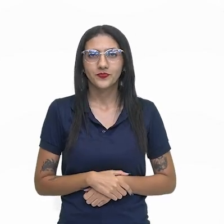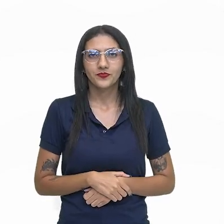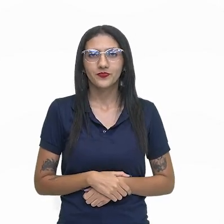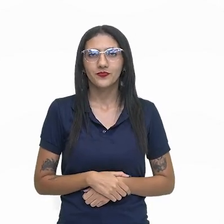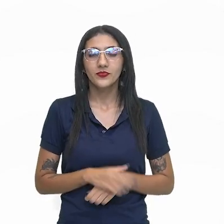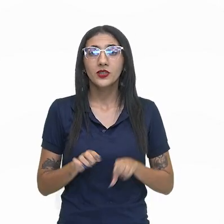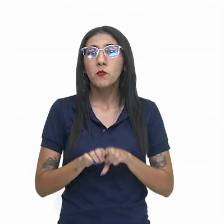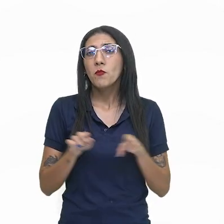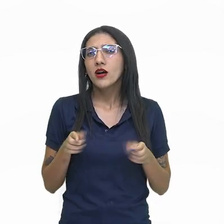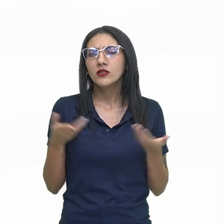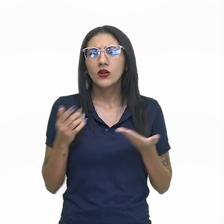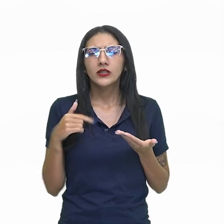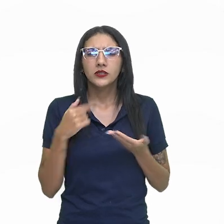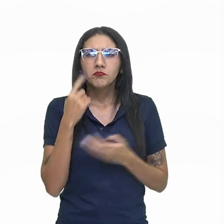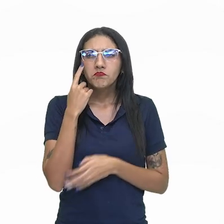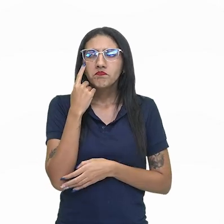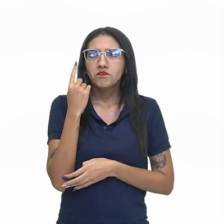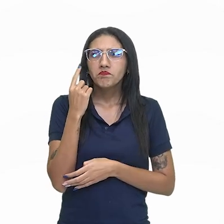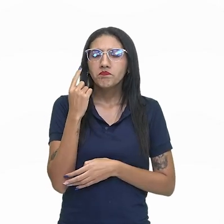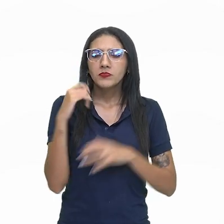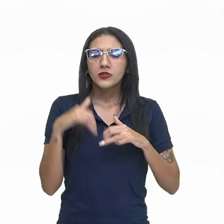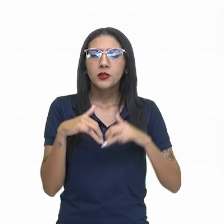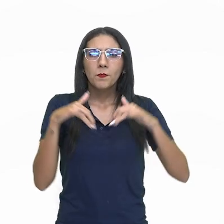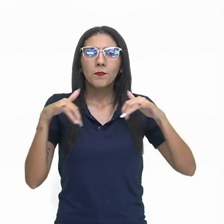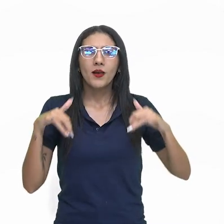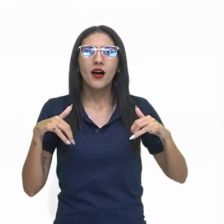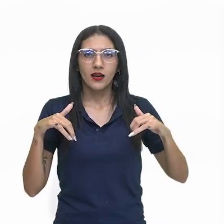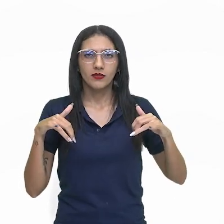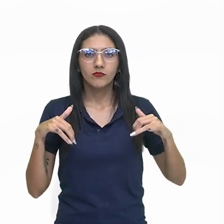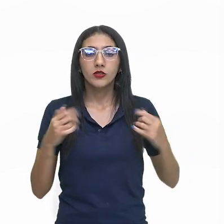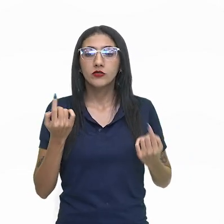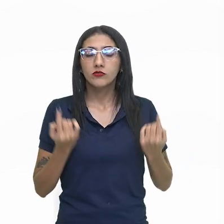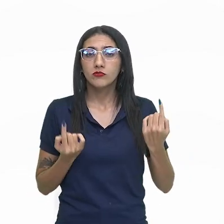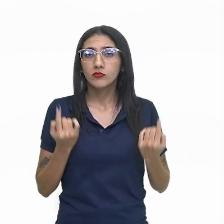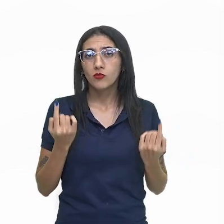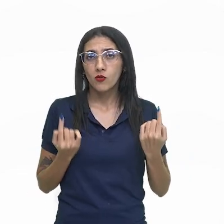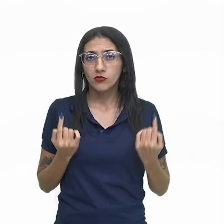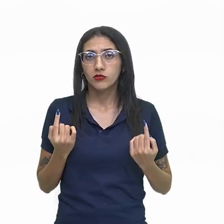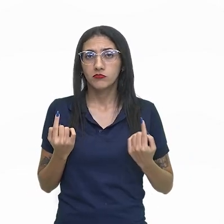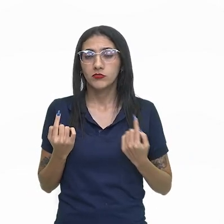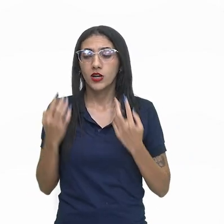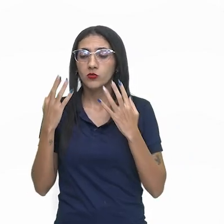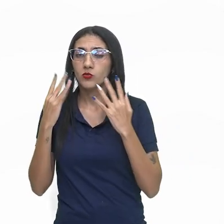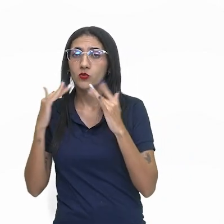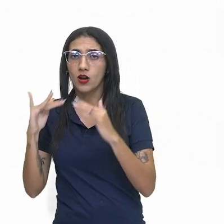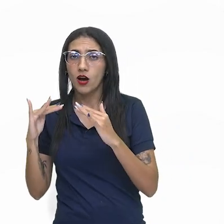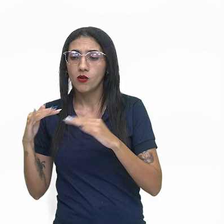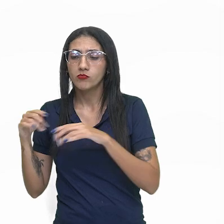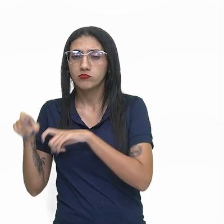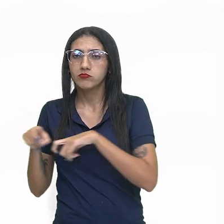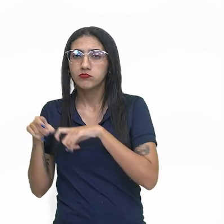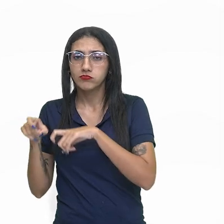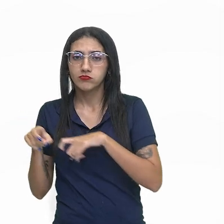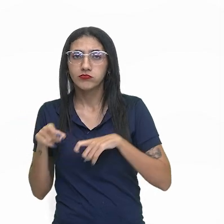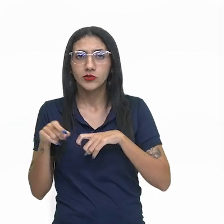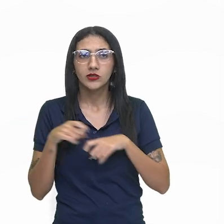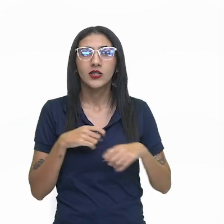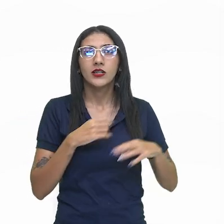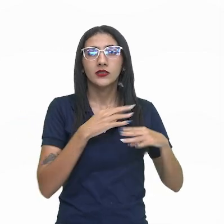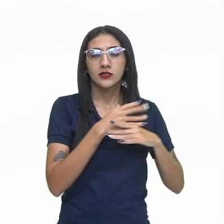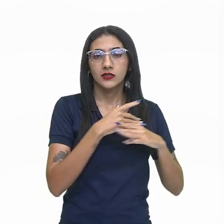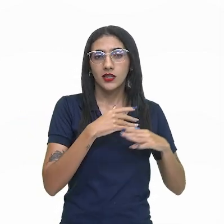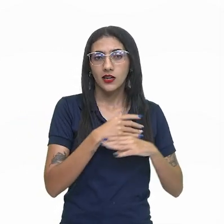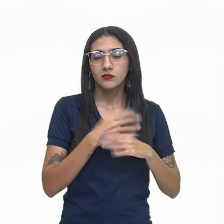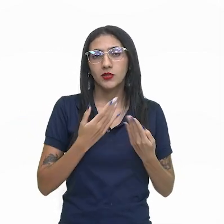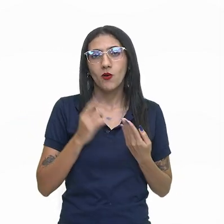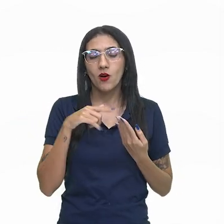para separar, nós temos os espaços rurais e os espaços urbanos. Essa é uma informação básica aqui para a nossa aula de